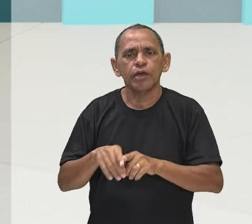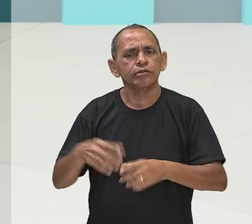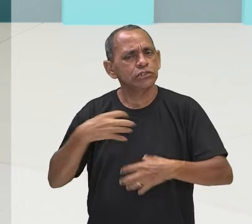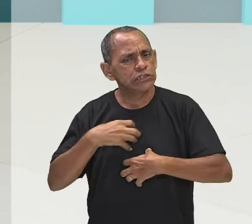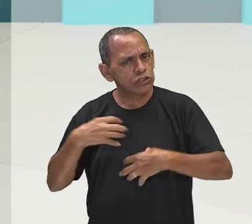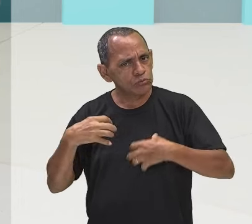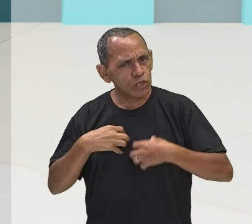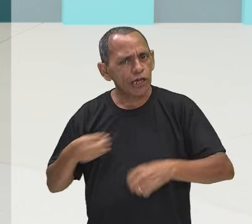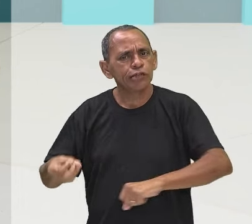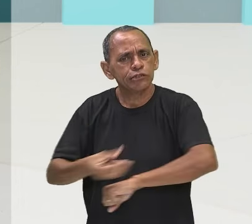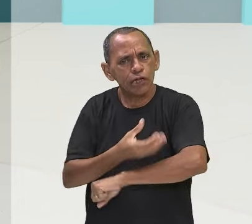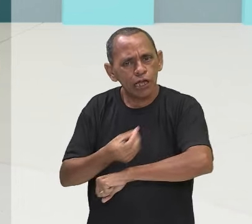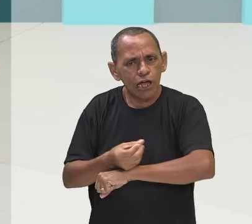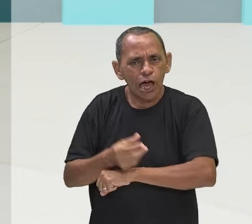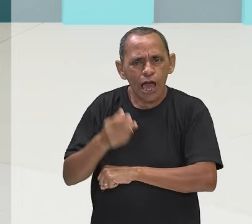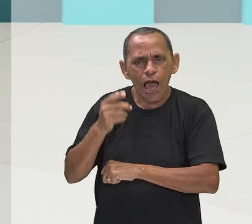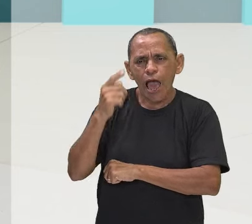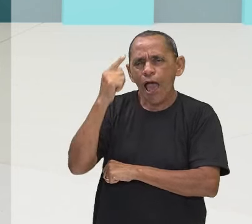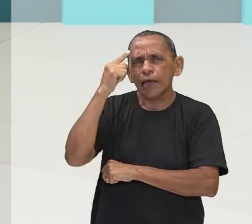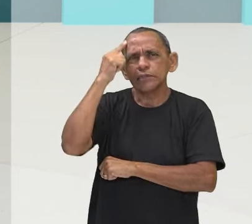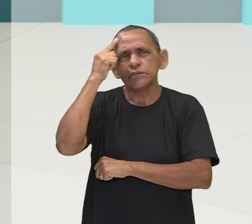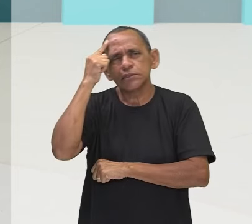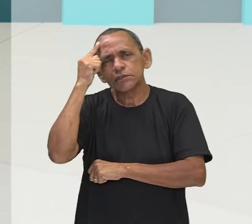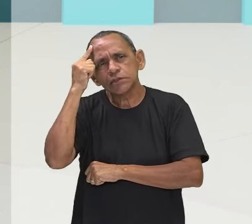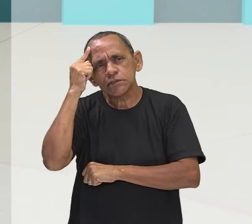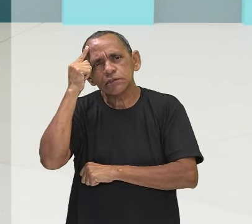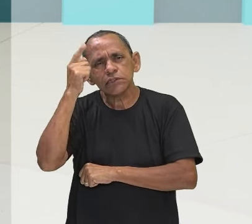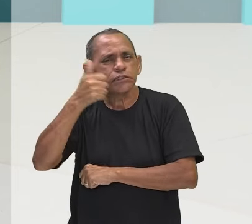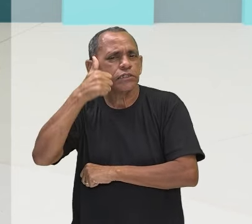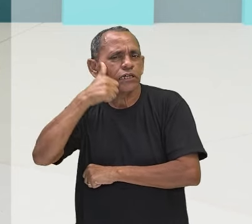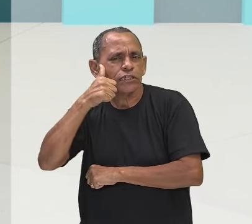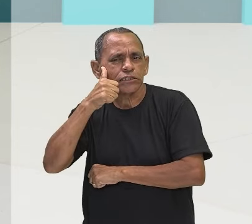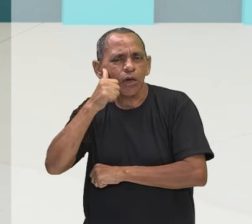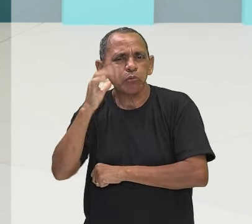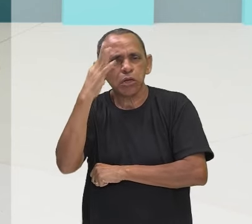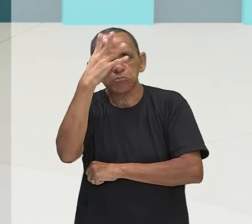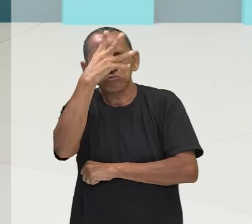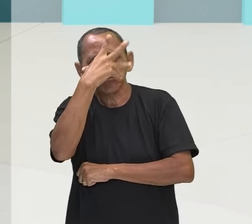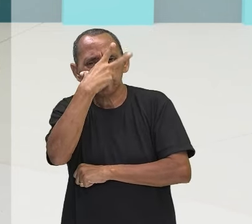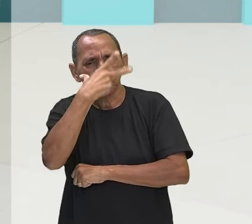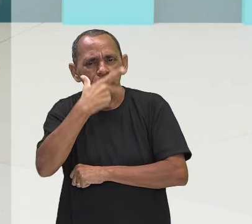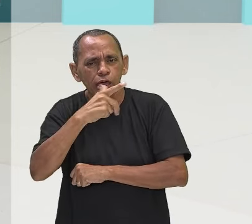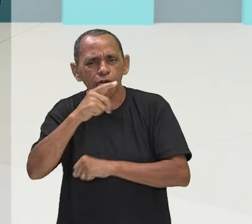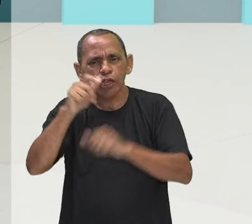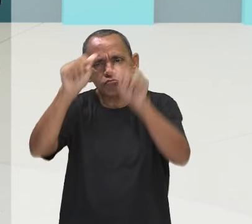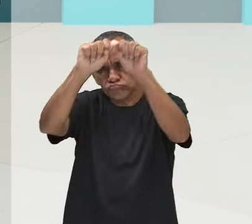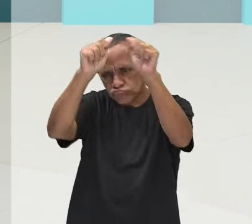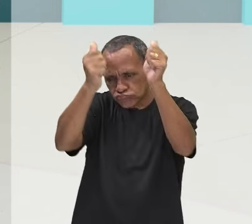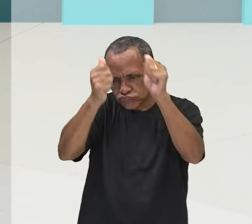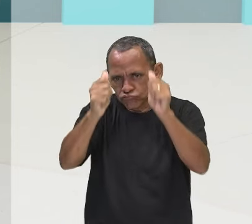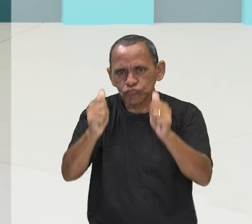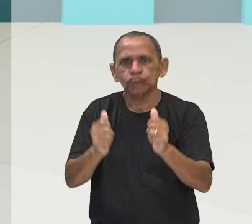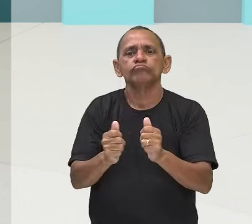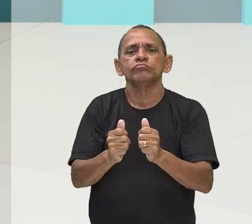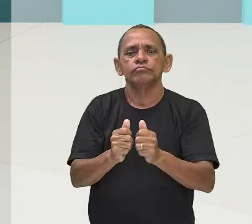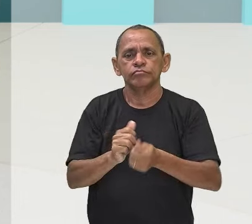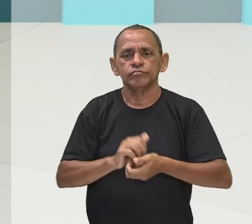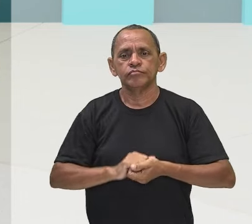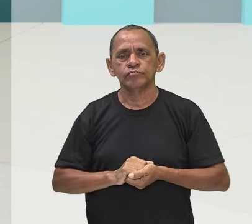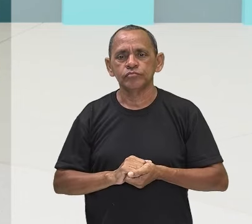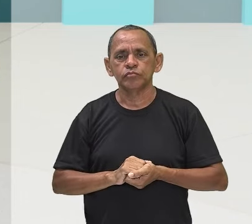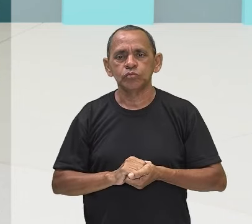a idealização da mulher perfeita, da mulher bela, bem como da realidade, não é? Aqui não. Nós vamos